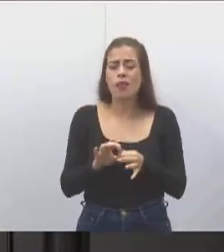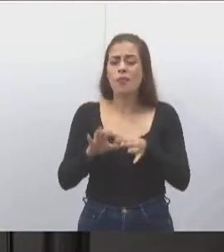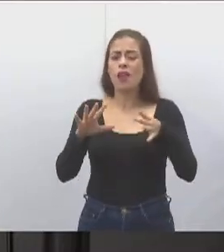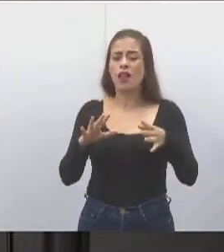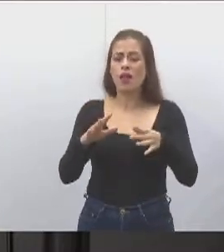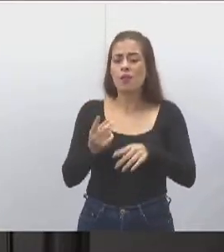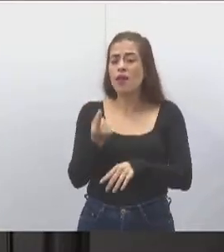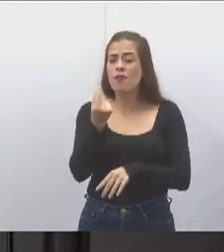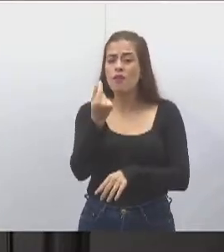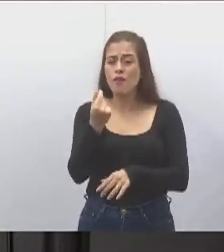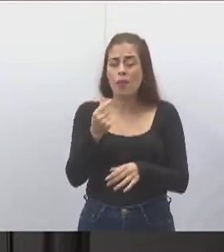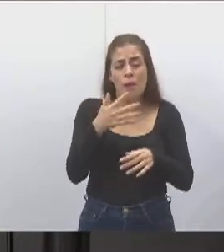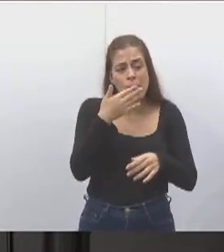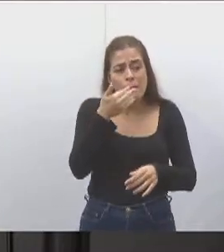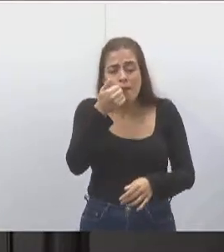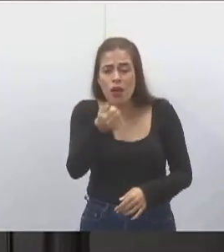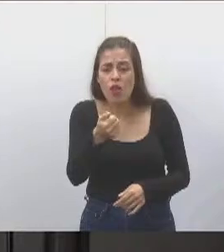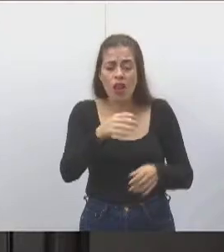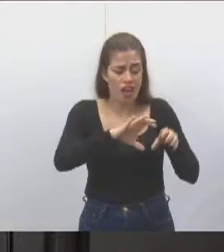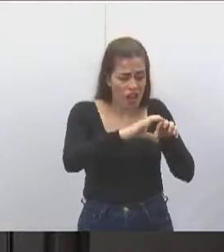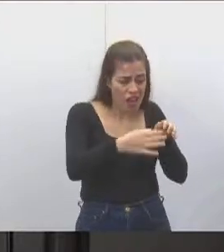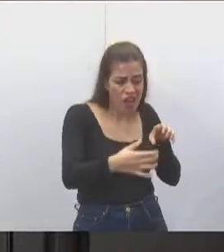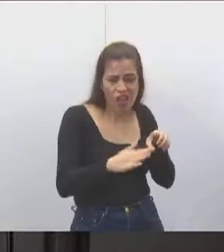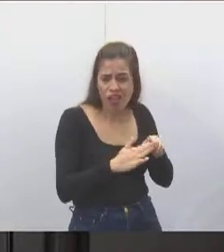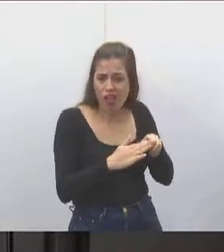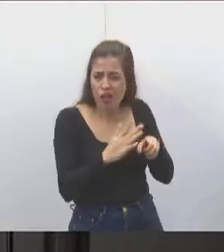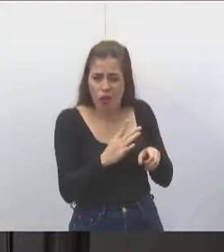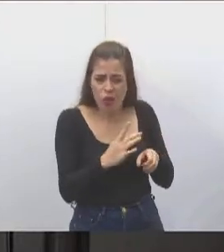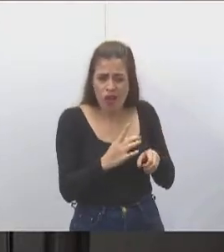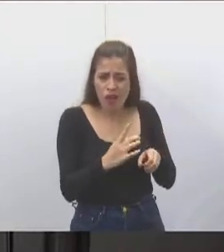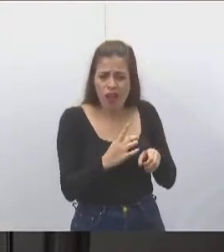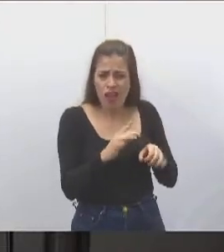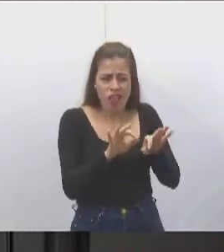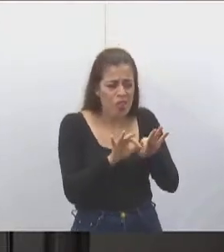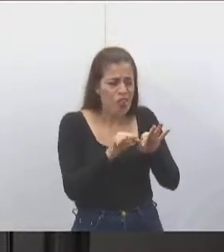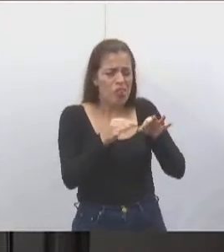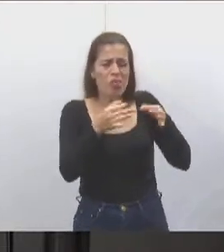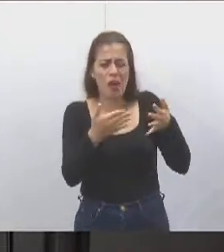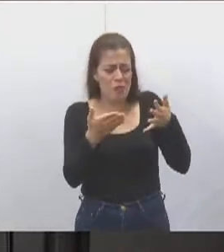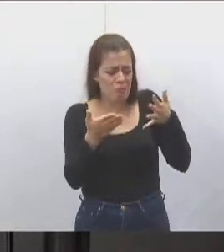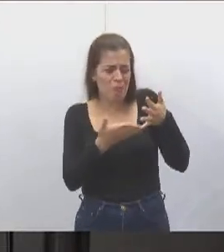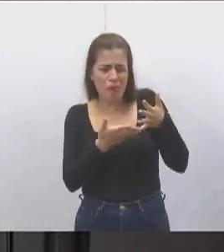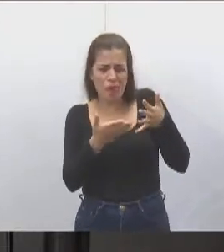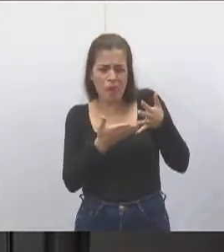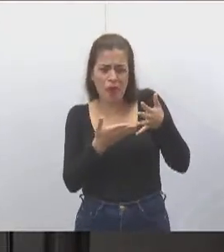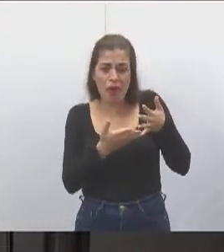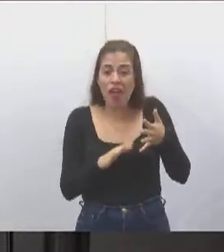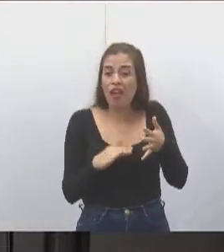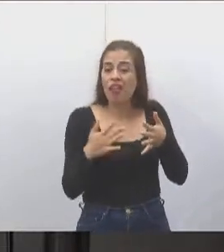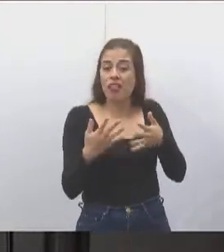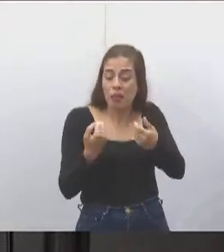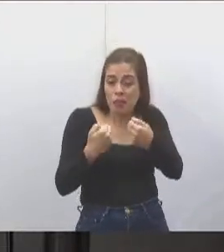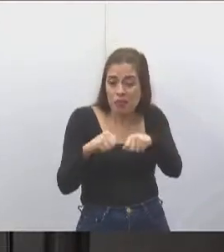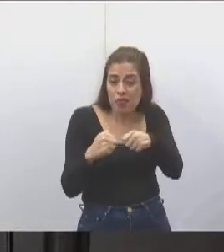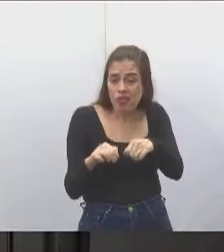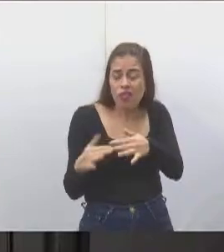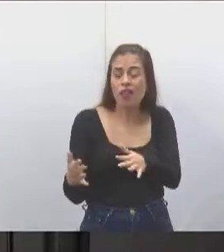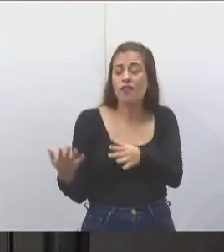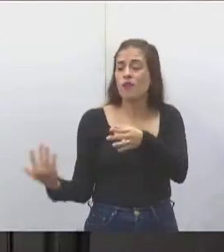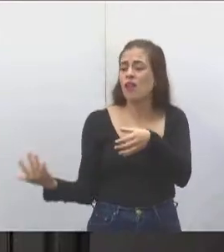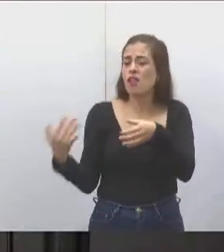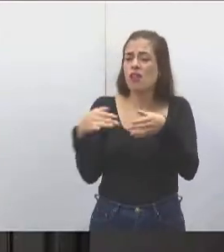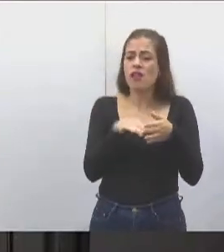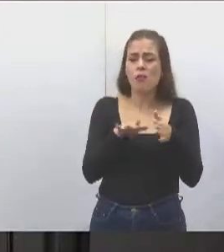fazer melhoria. A rede de esgoto é apenas uma simples etapa que diz que tem que vir para poder